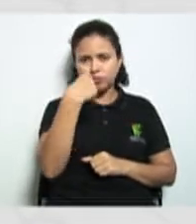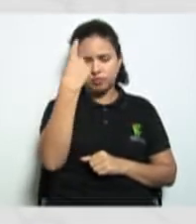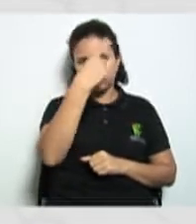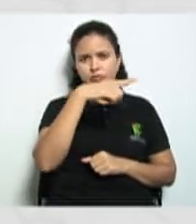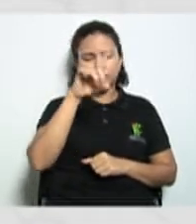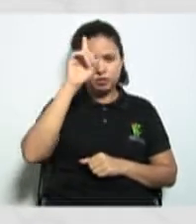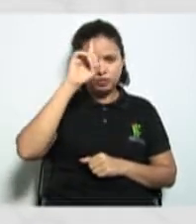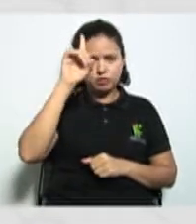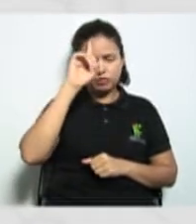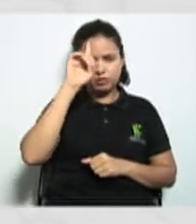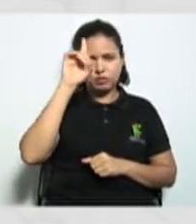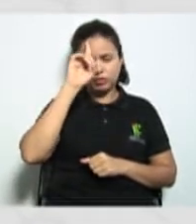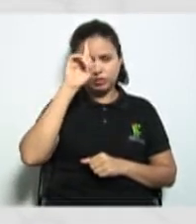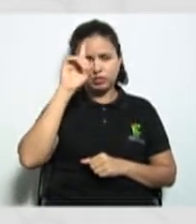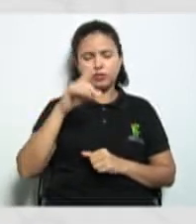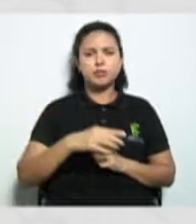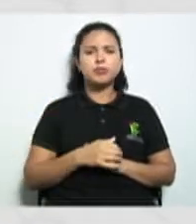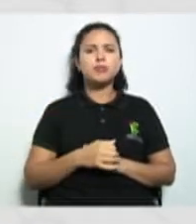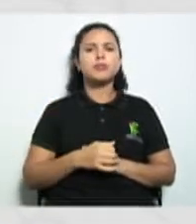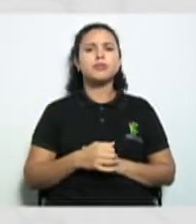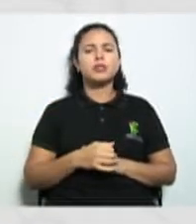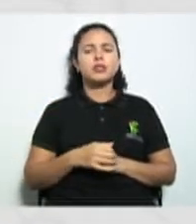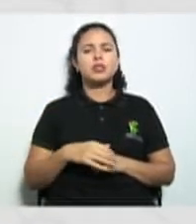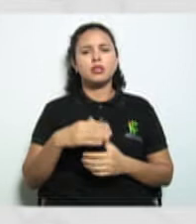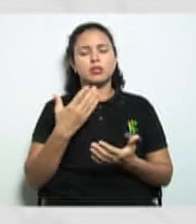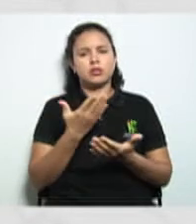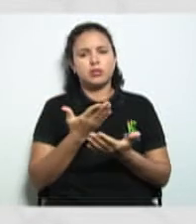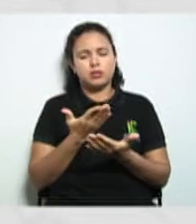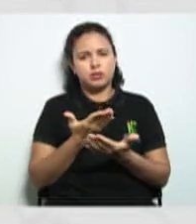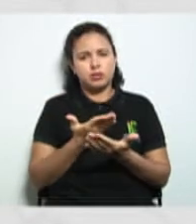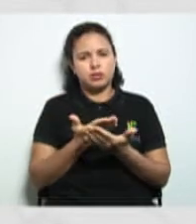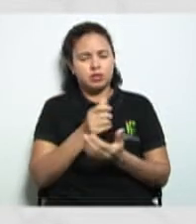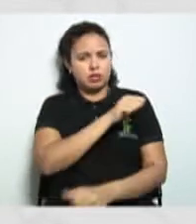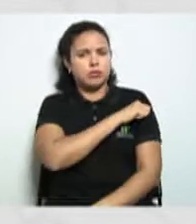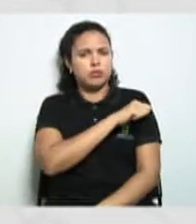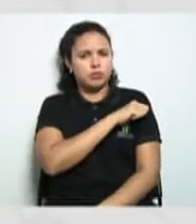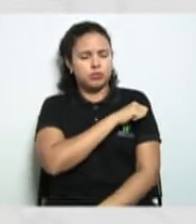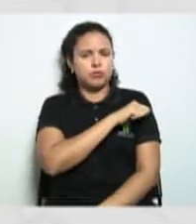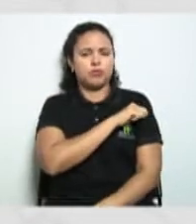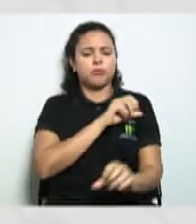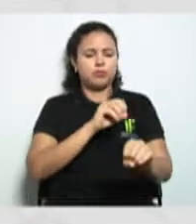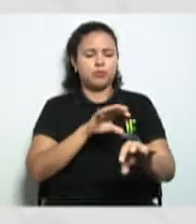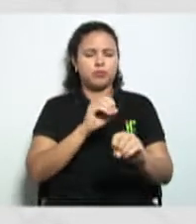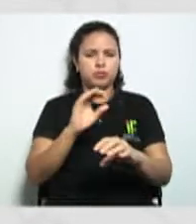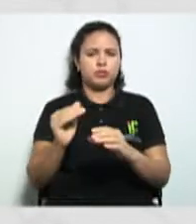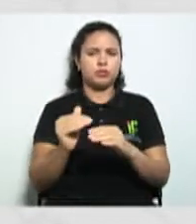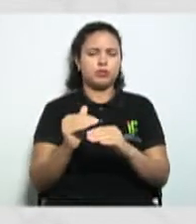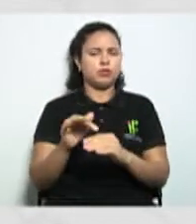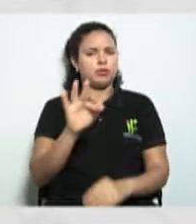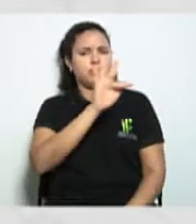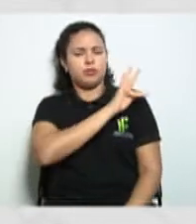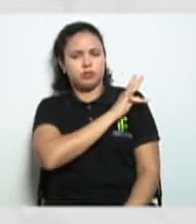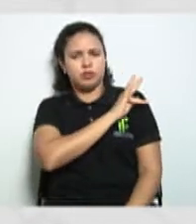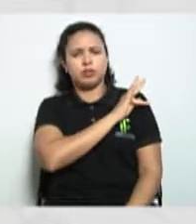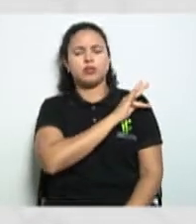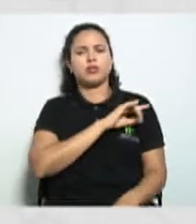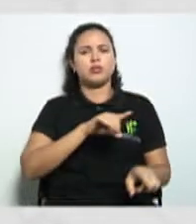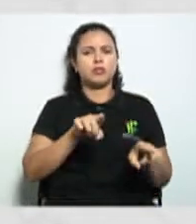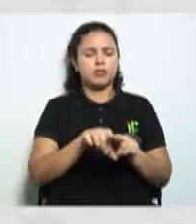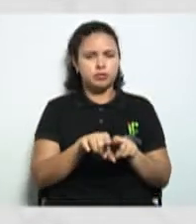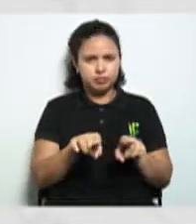semanais, no caso de estudantes do ensino superior e na educação profissional de nível médio, que é a